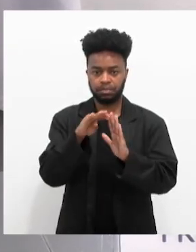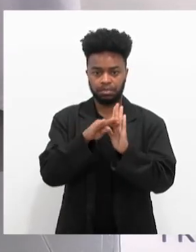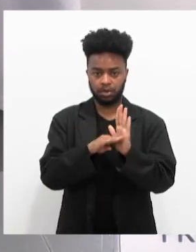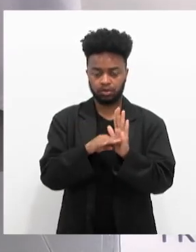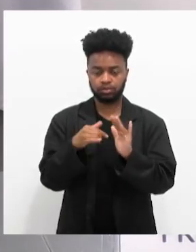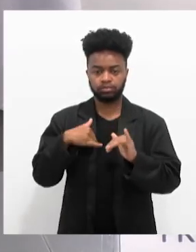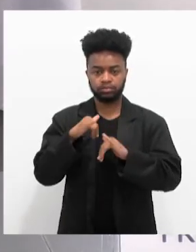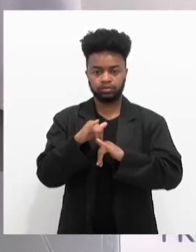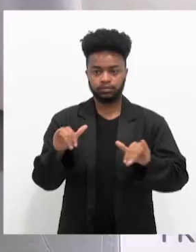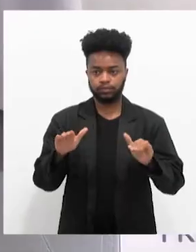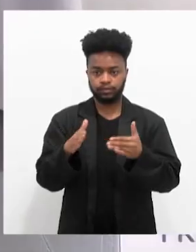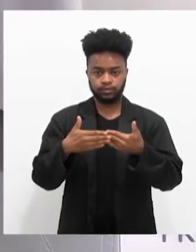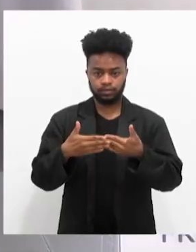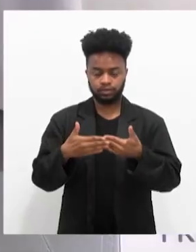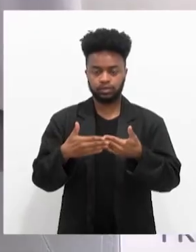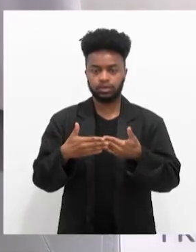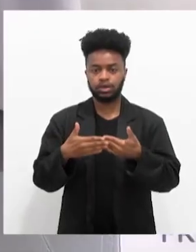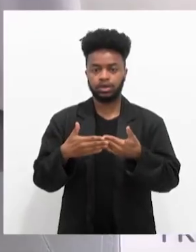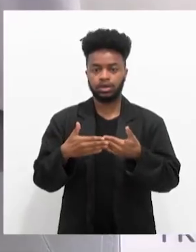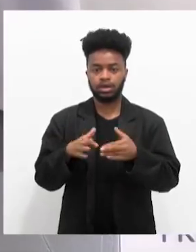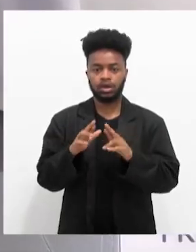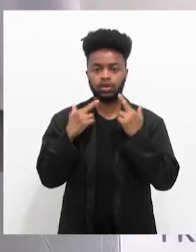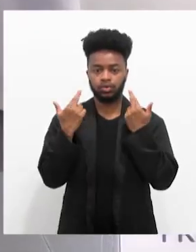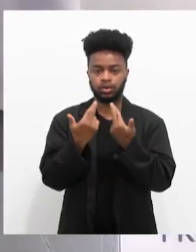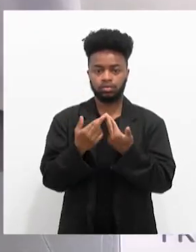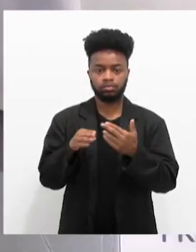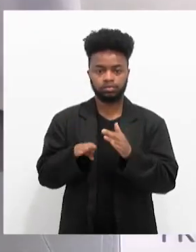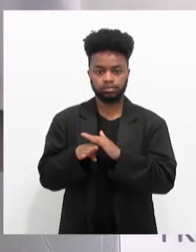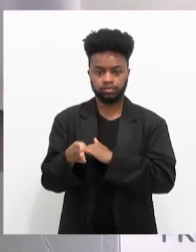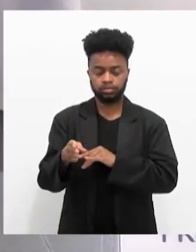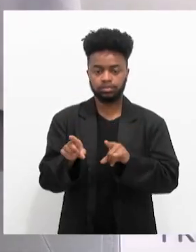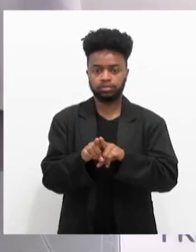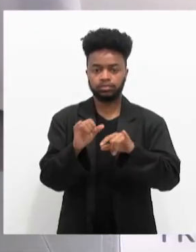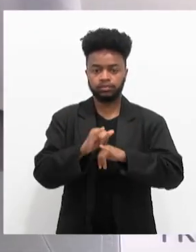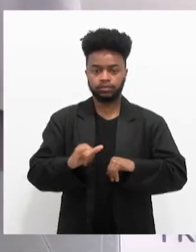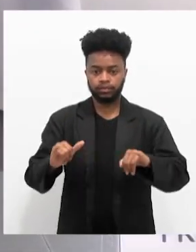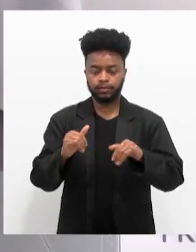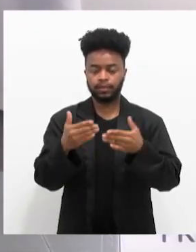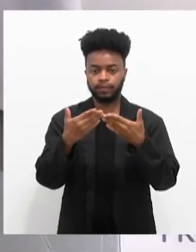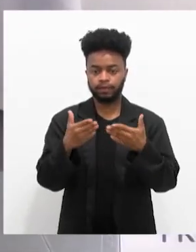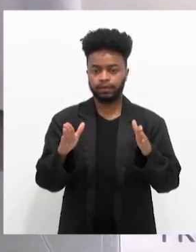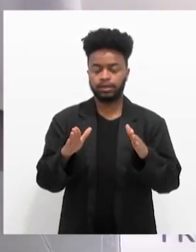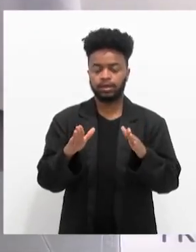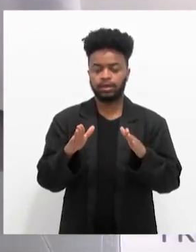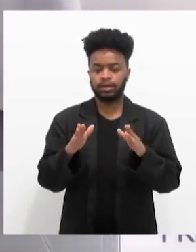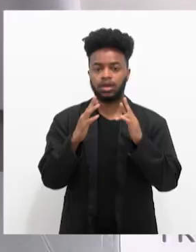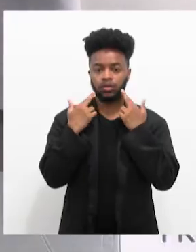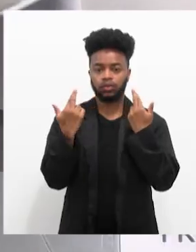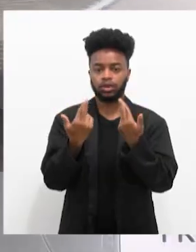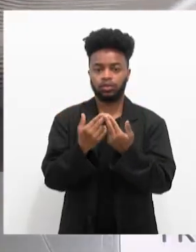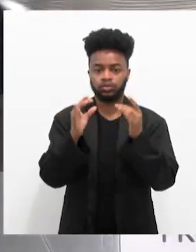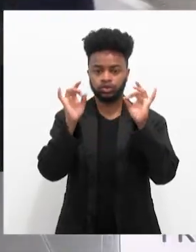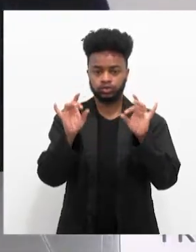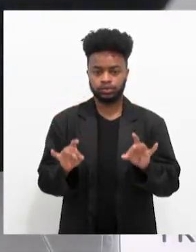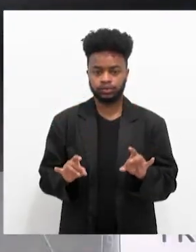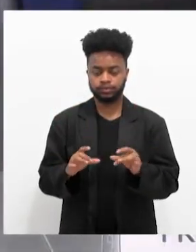declaro encerrada a sessão ordinária e declaro aberta a sessão extraordinária.